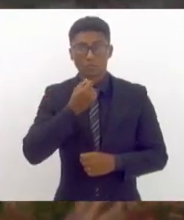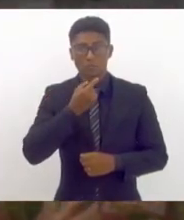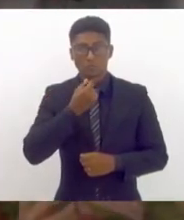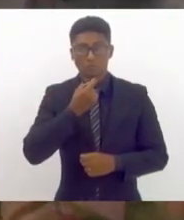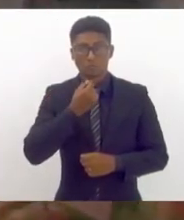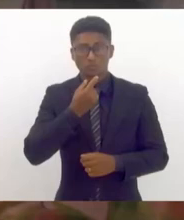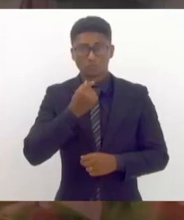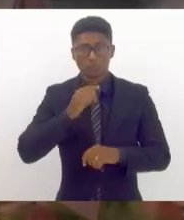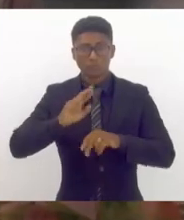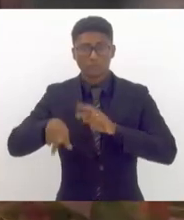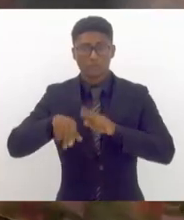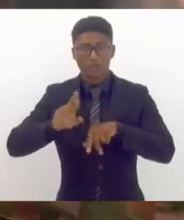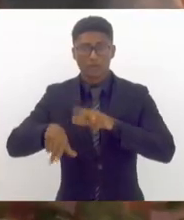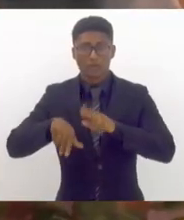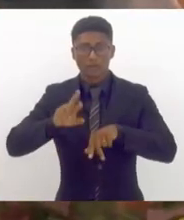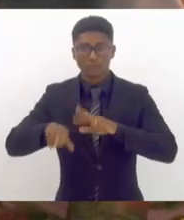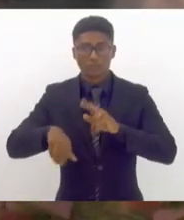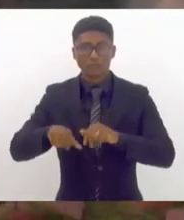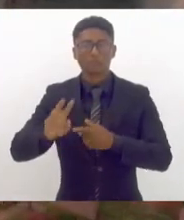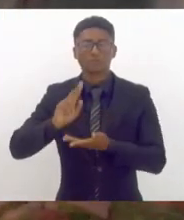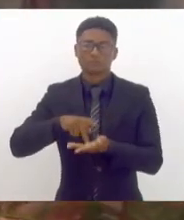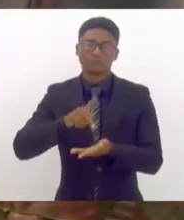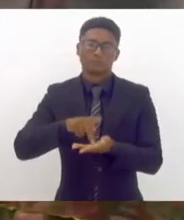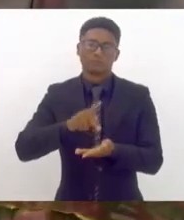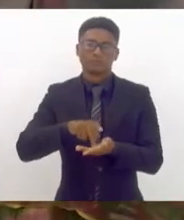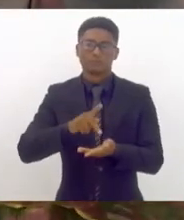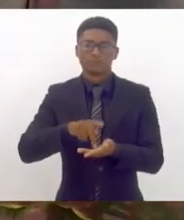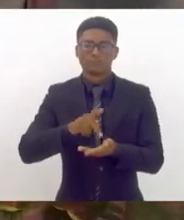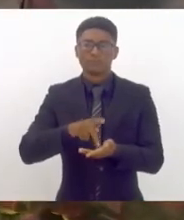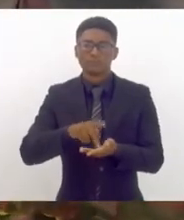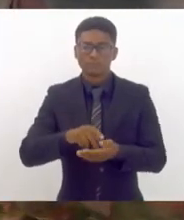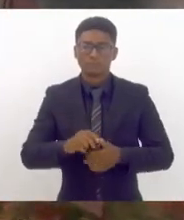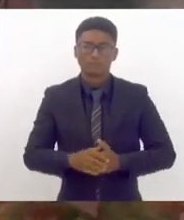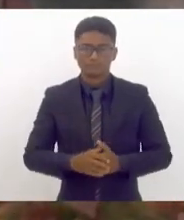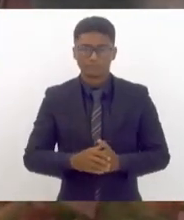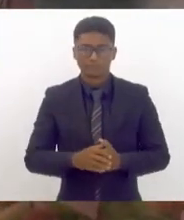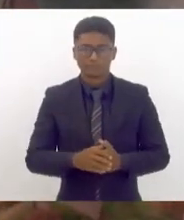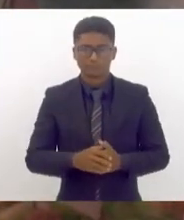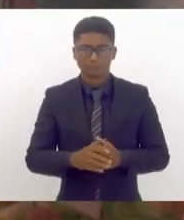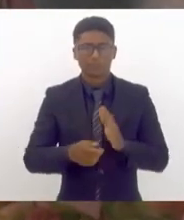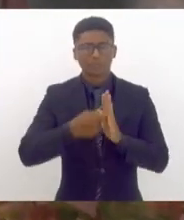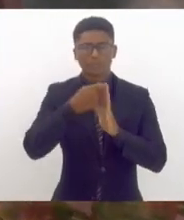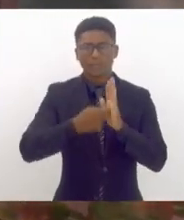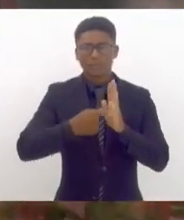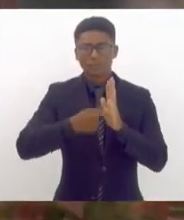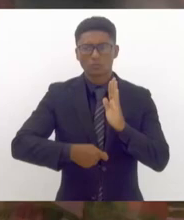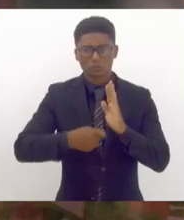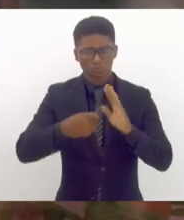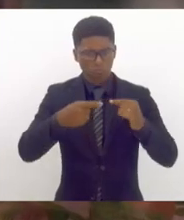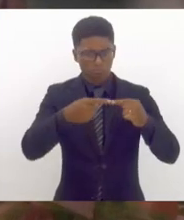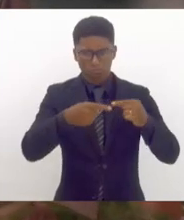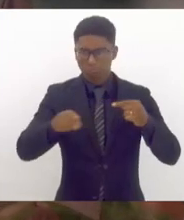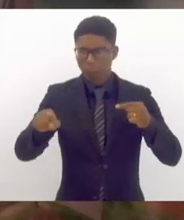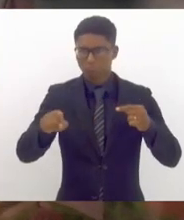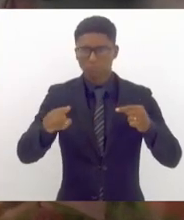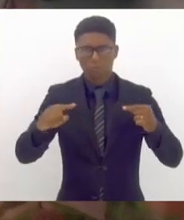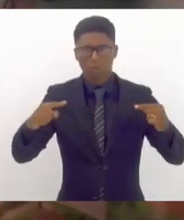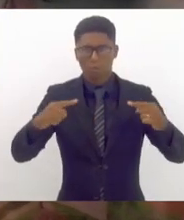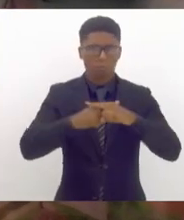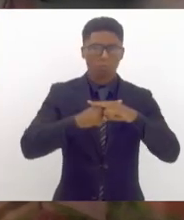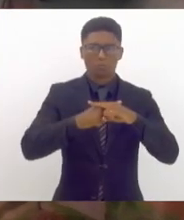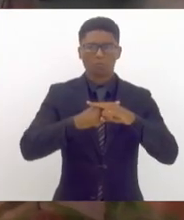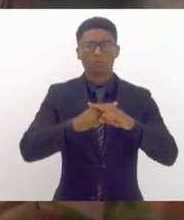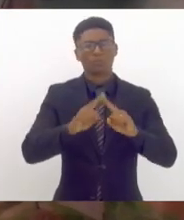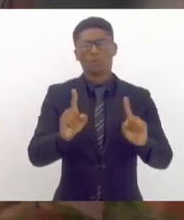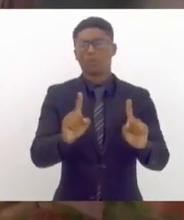Substâncias diferentes. Mas é verdade, sim. Mas eu não vejo contradição com o texto. Porque o que diz a redação